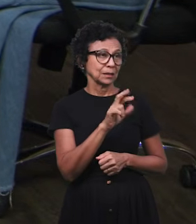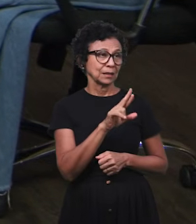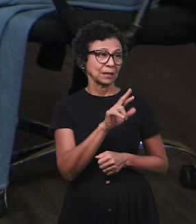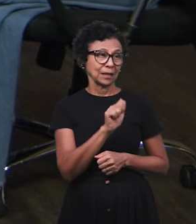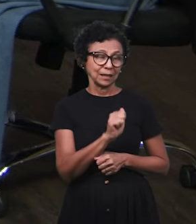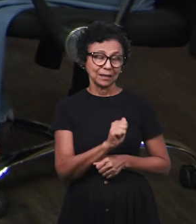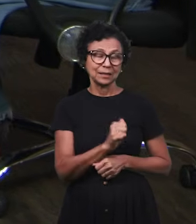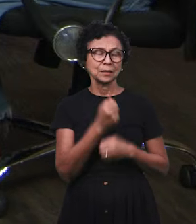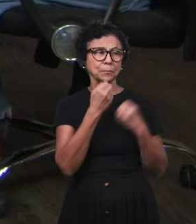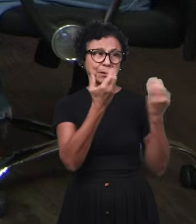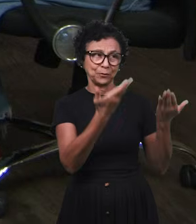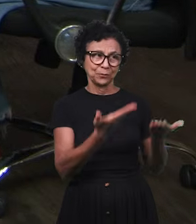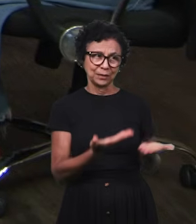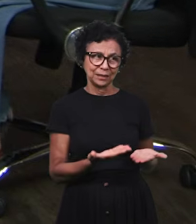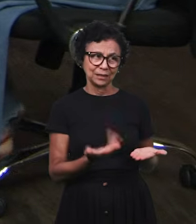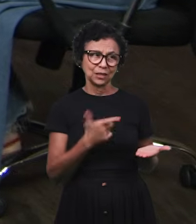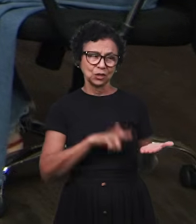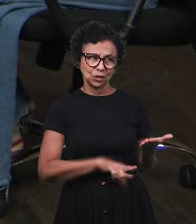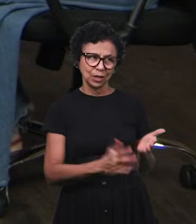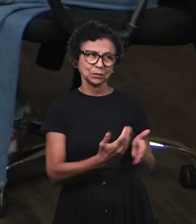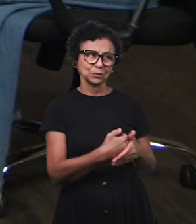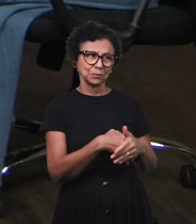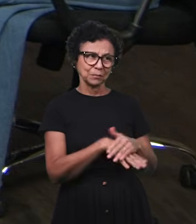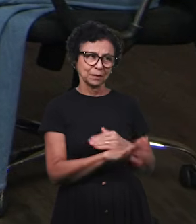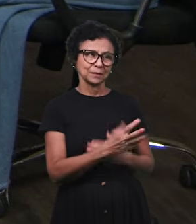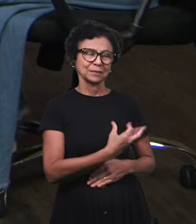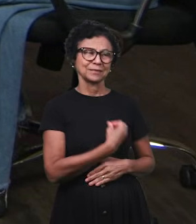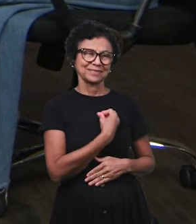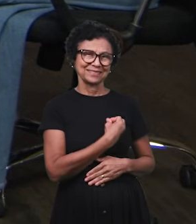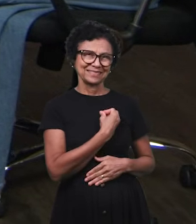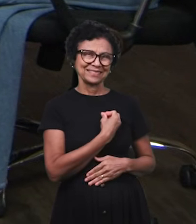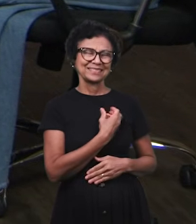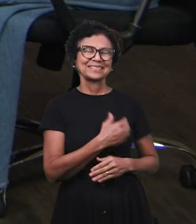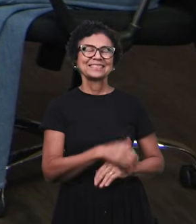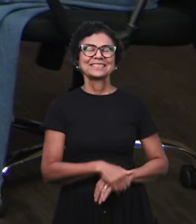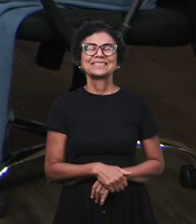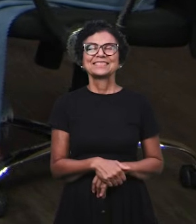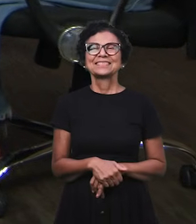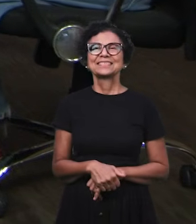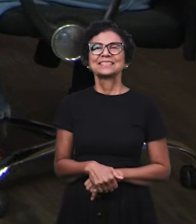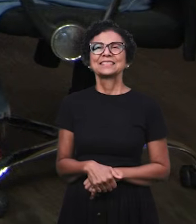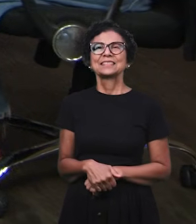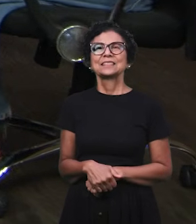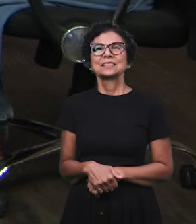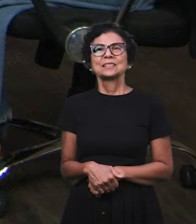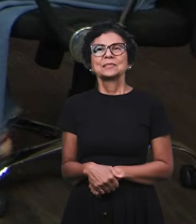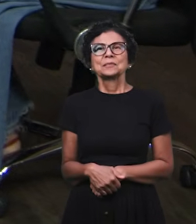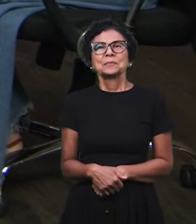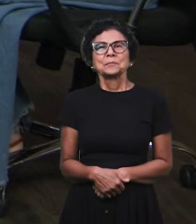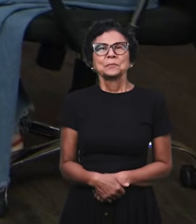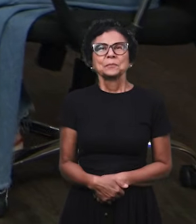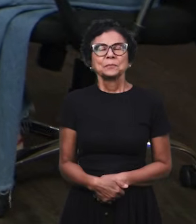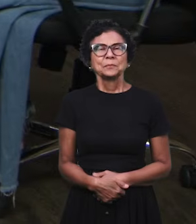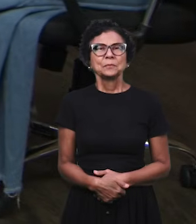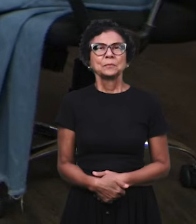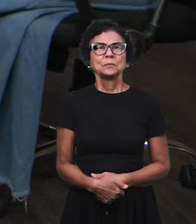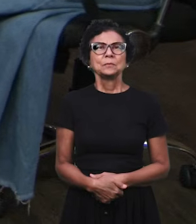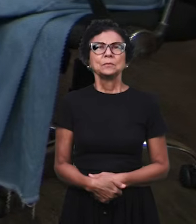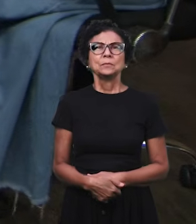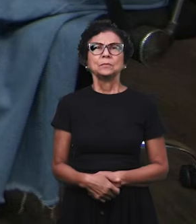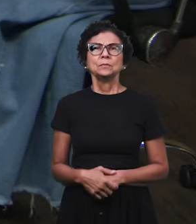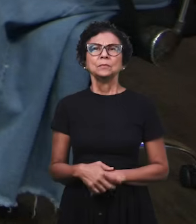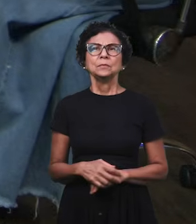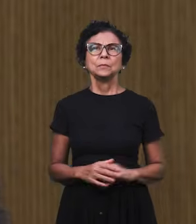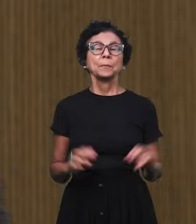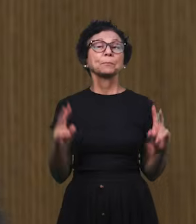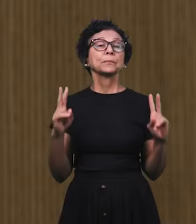é de casa, sempre está aqui conosco. Paz do Senhor. Vamos então para as perguntas. E o tema? Estamos falando sobre o quê?